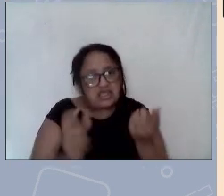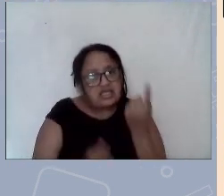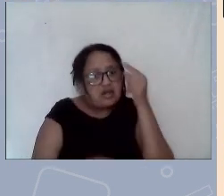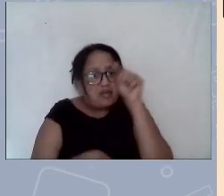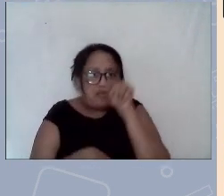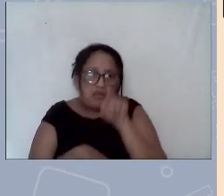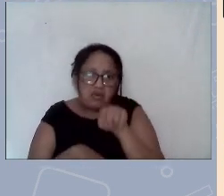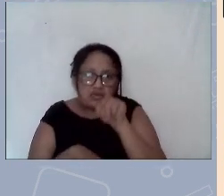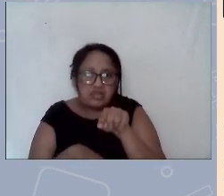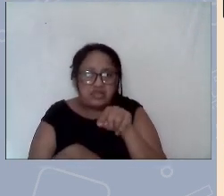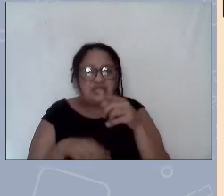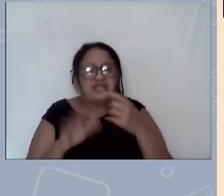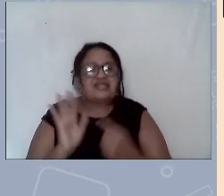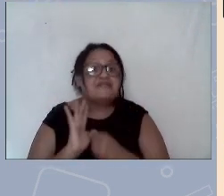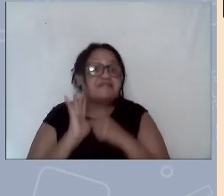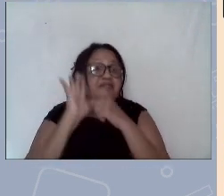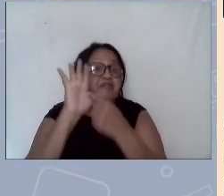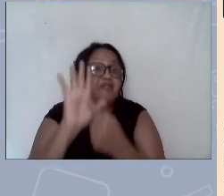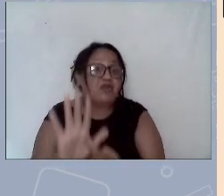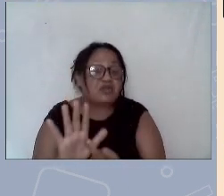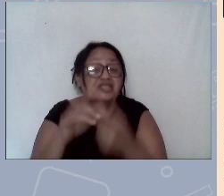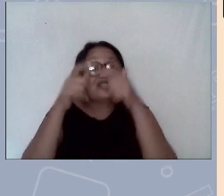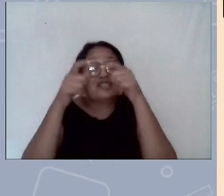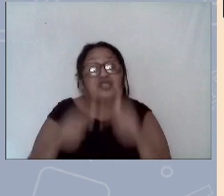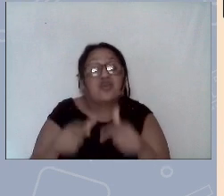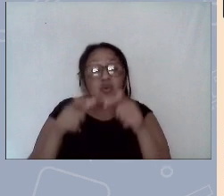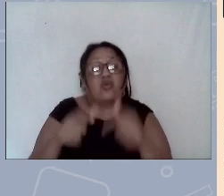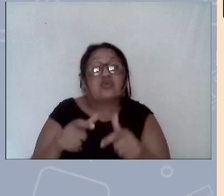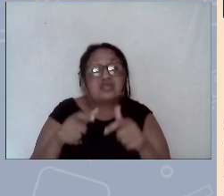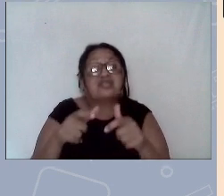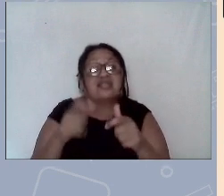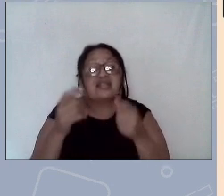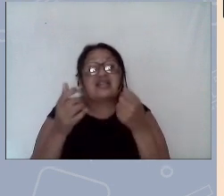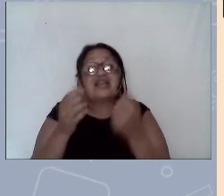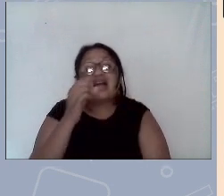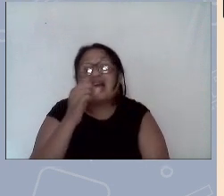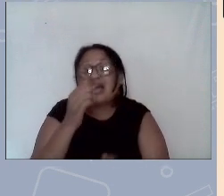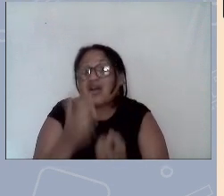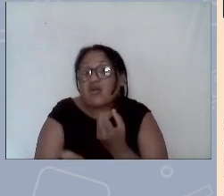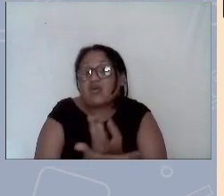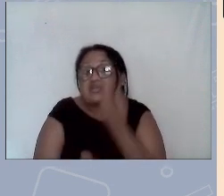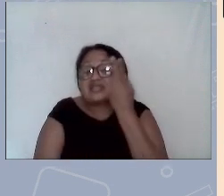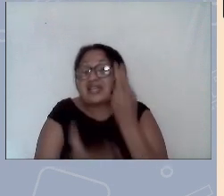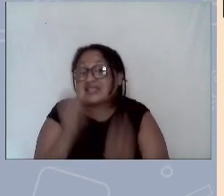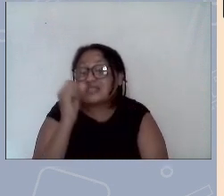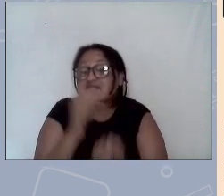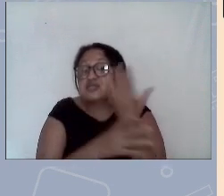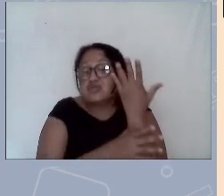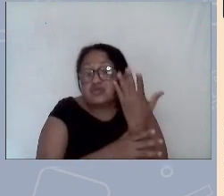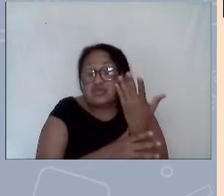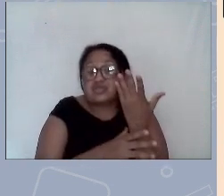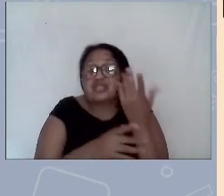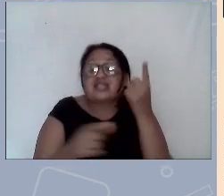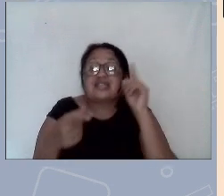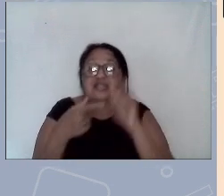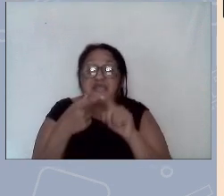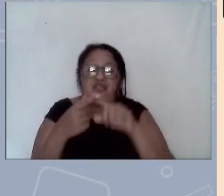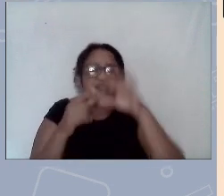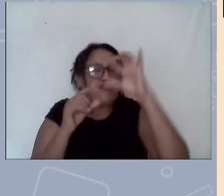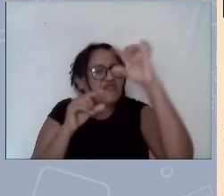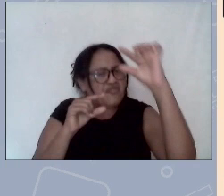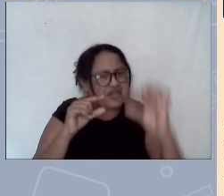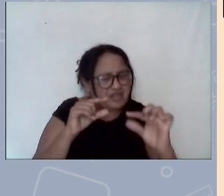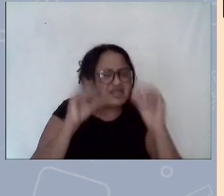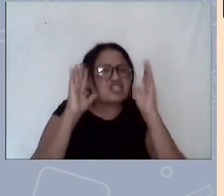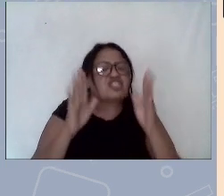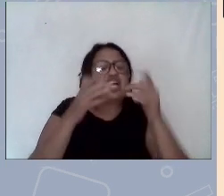testemunho de onde a formação de onde ele saiu ou o fragmento que ele é um fragmento já esteve